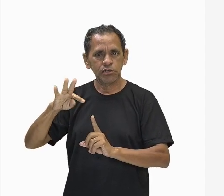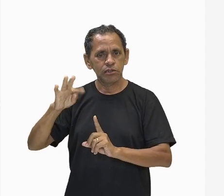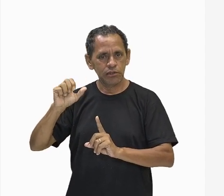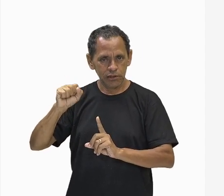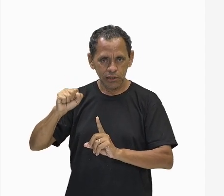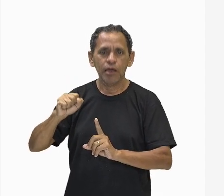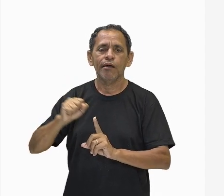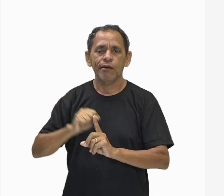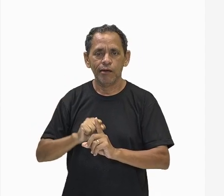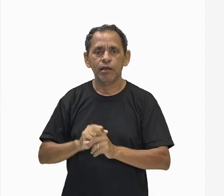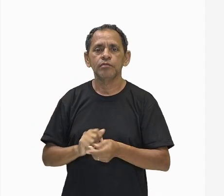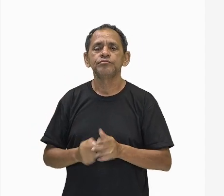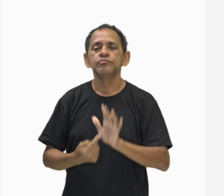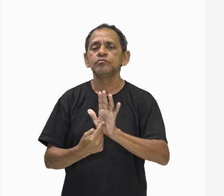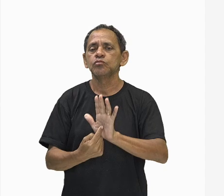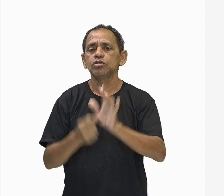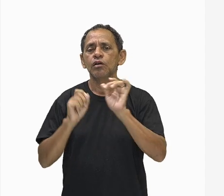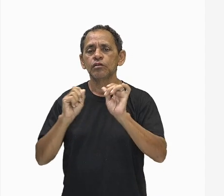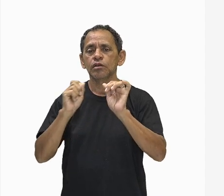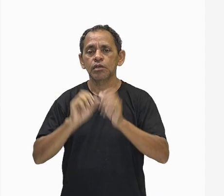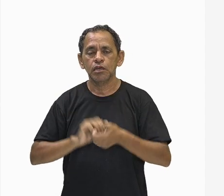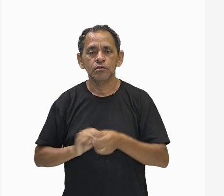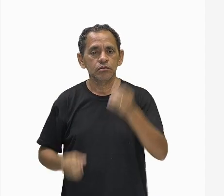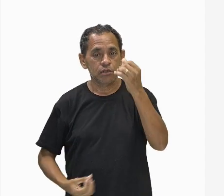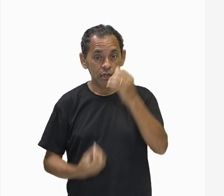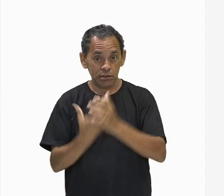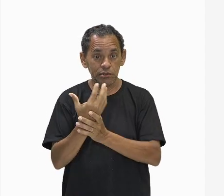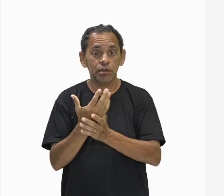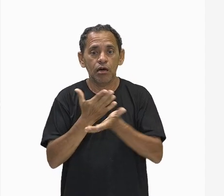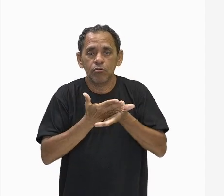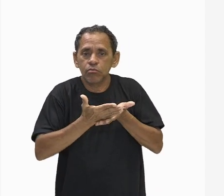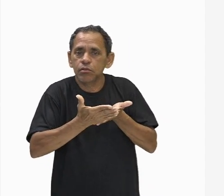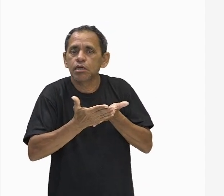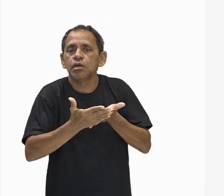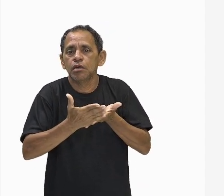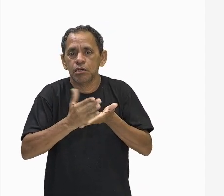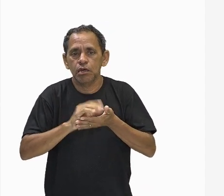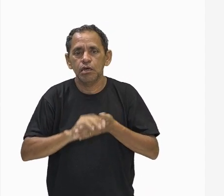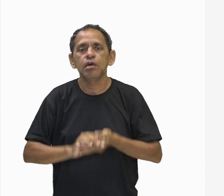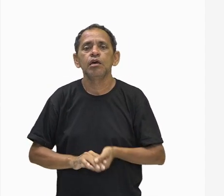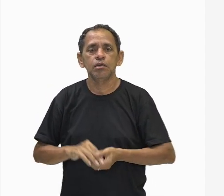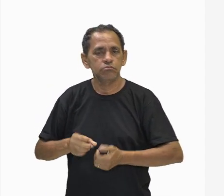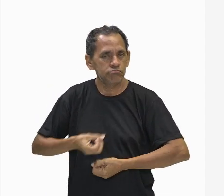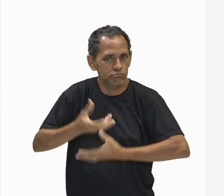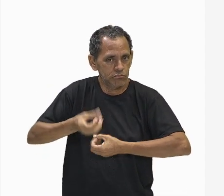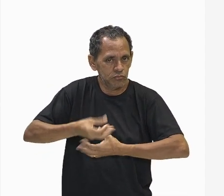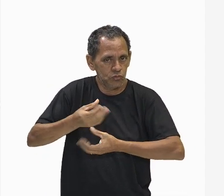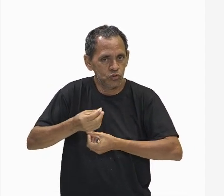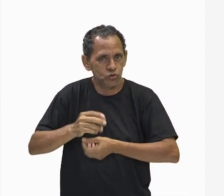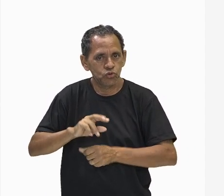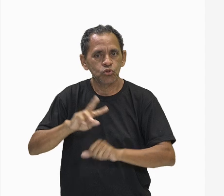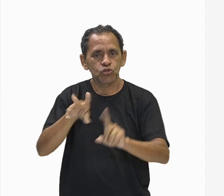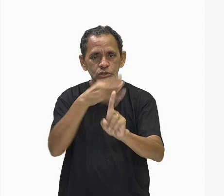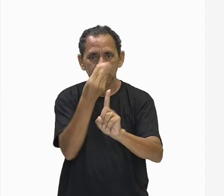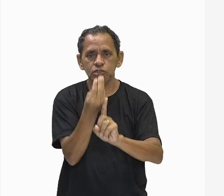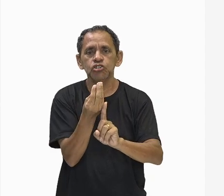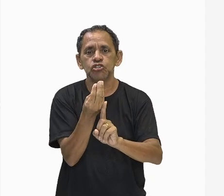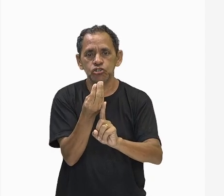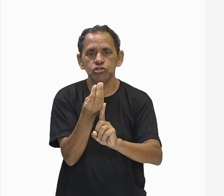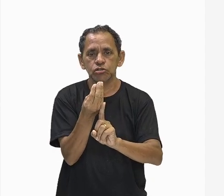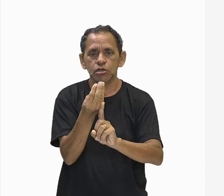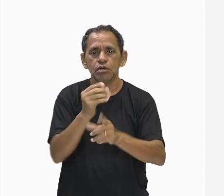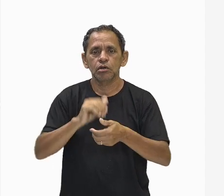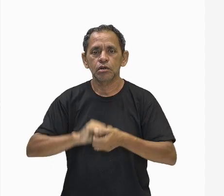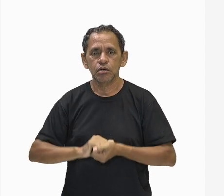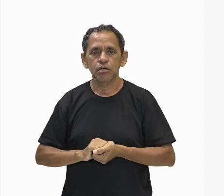arte paleocristã, que tem origem nas expressões artísticas dos